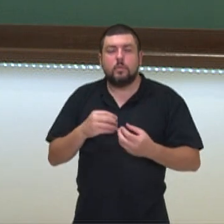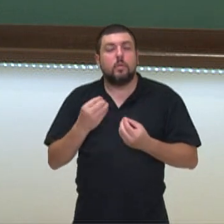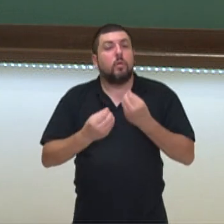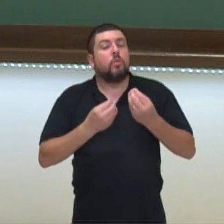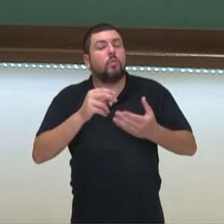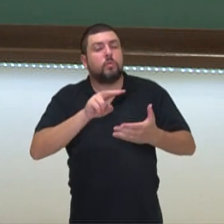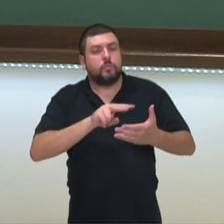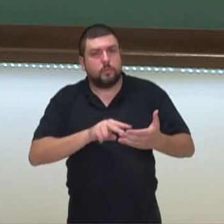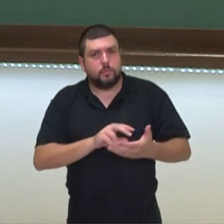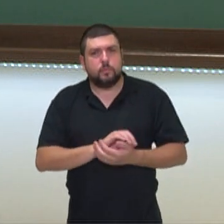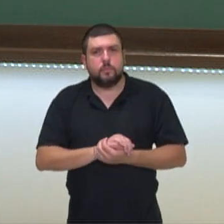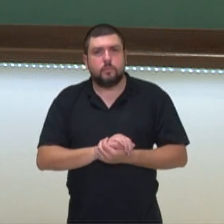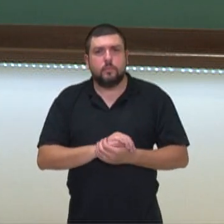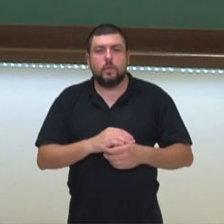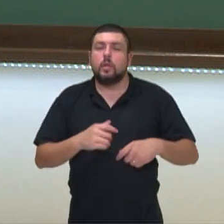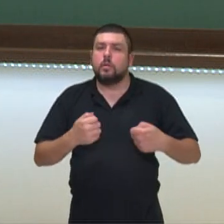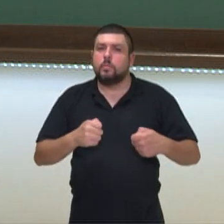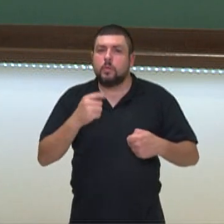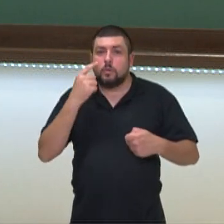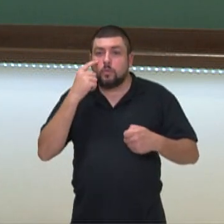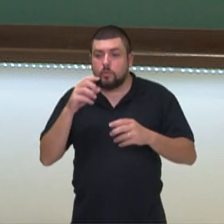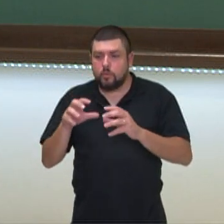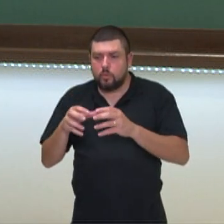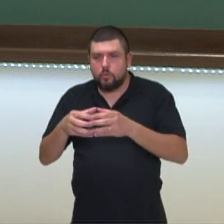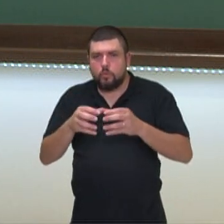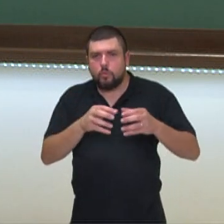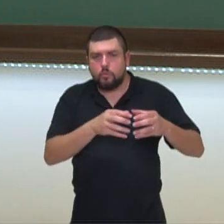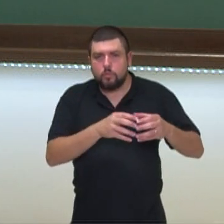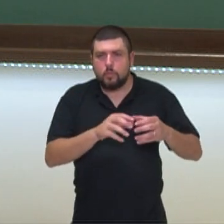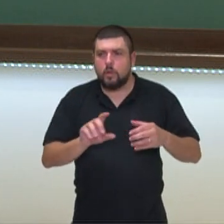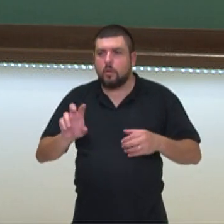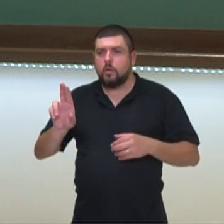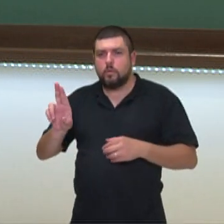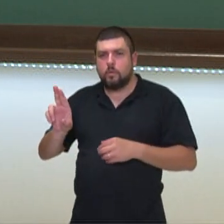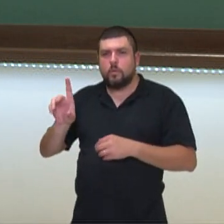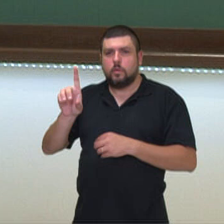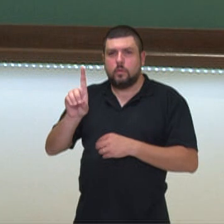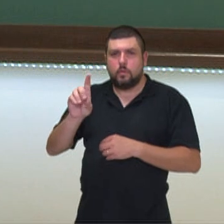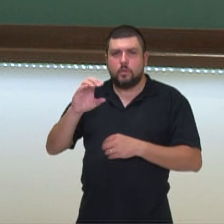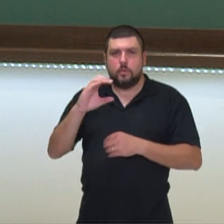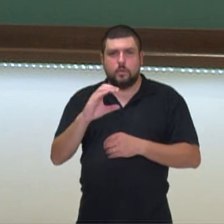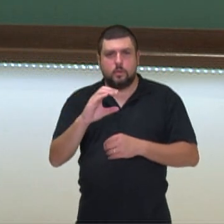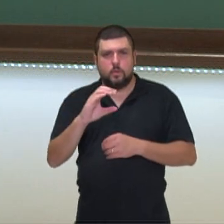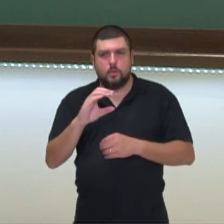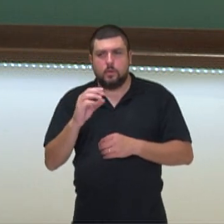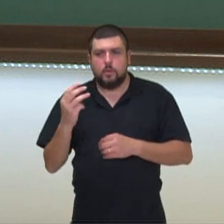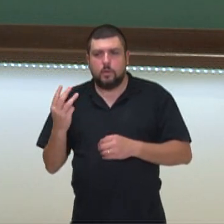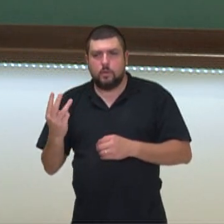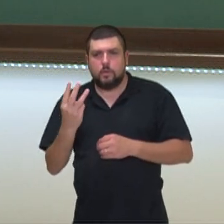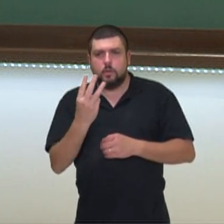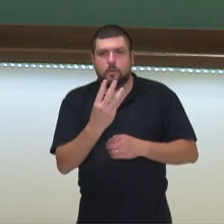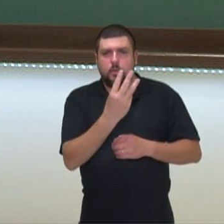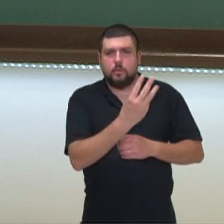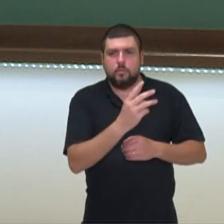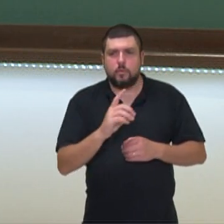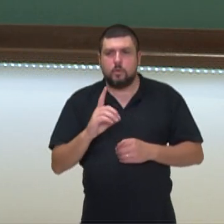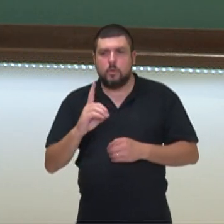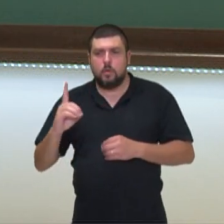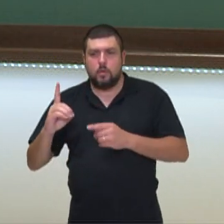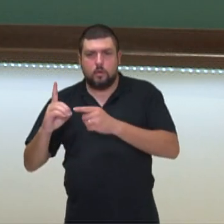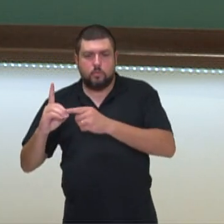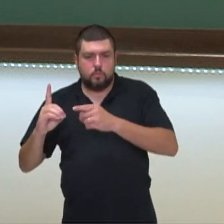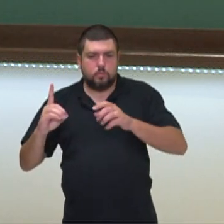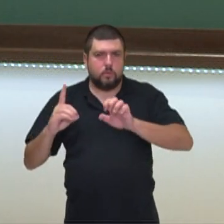número? Eu vou fazer pelos agrupamentos. Da unidade, da dezena e da centena, de 3 em 3, da direita para a esquerda.